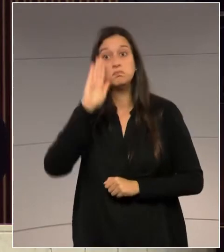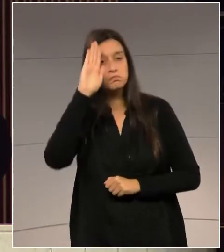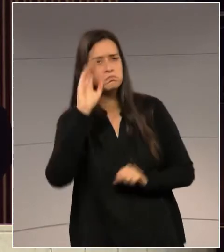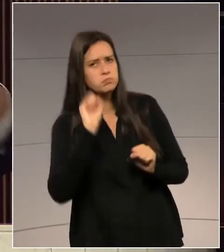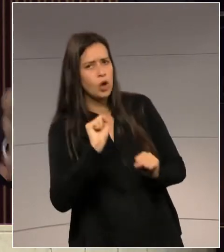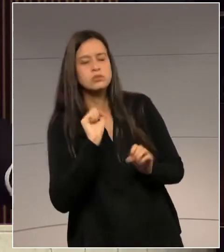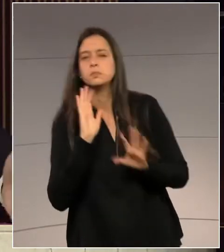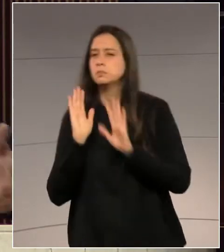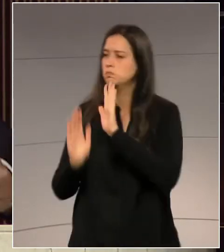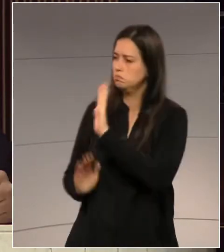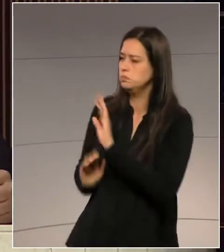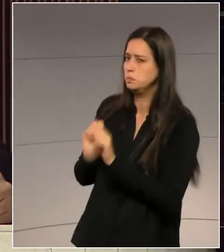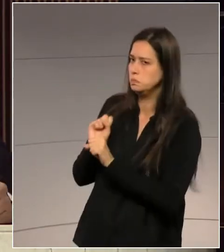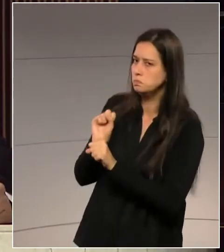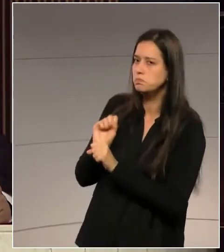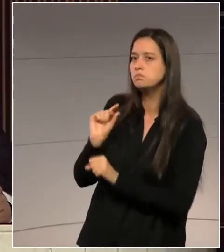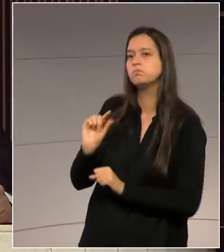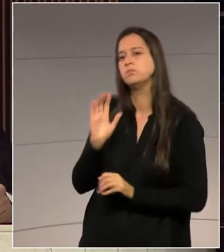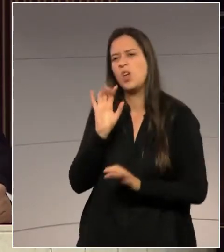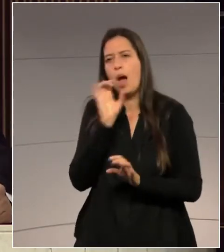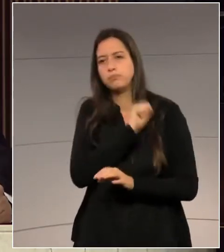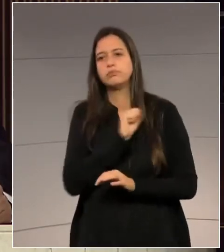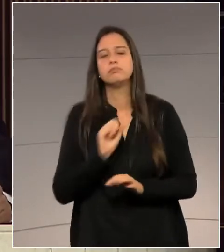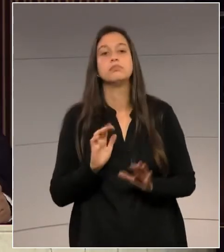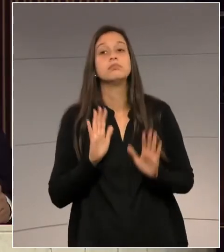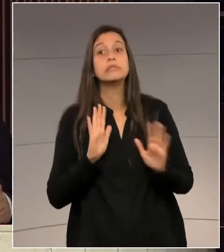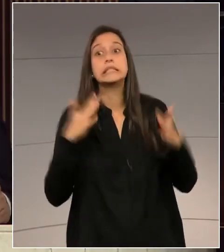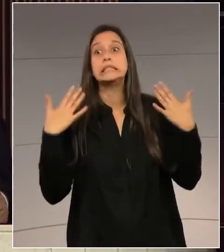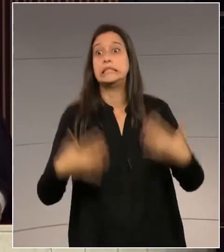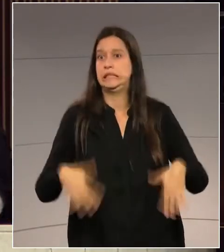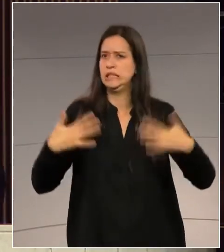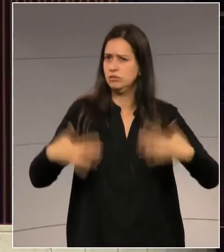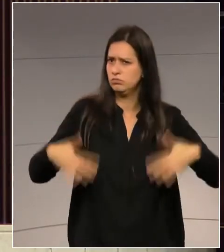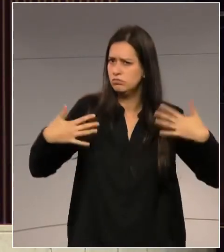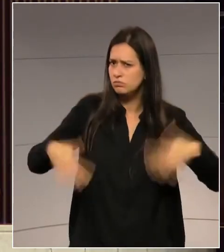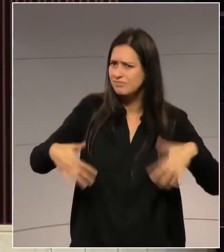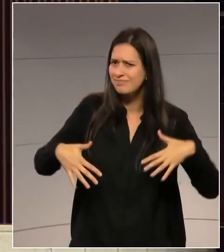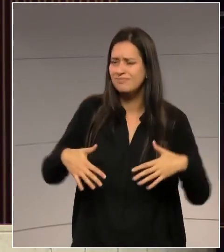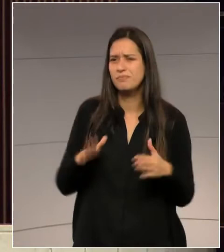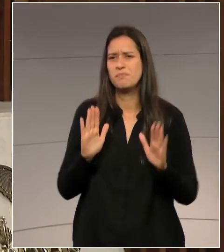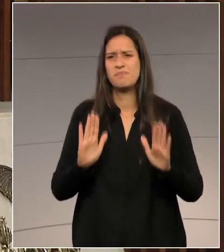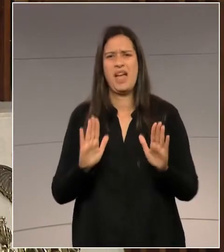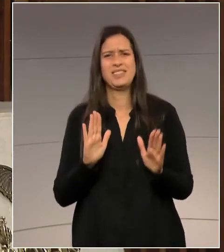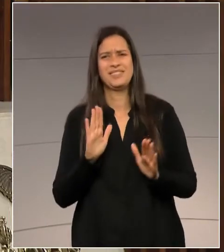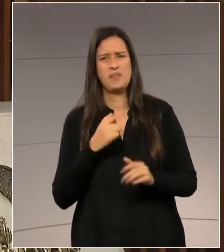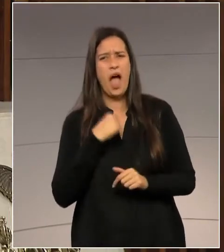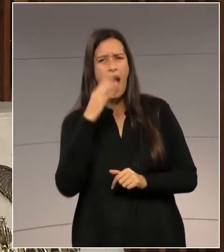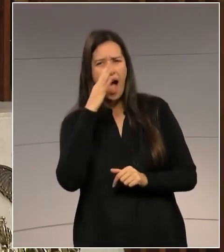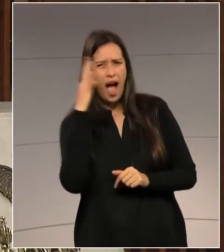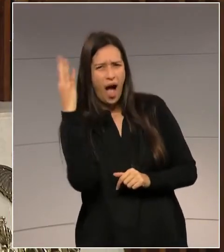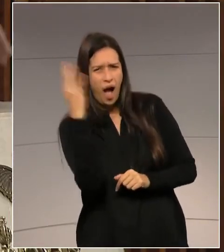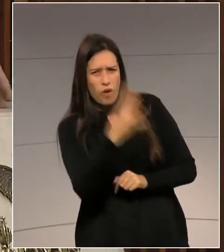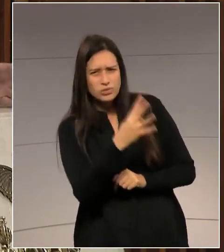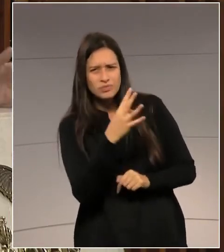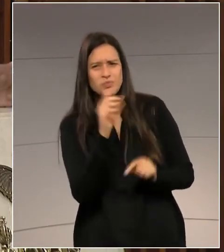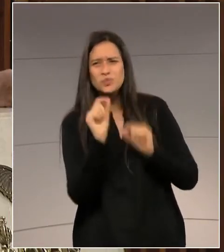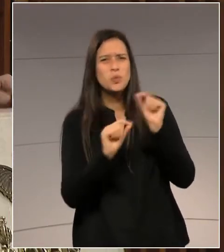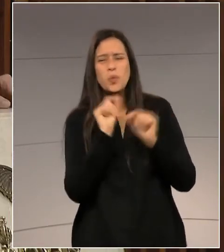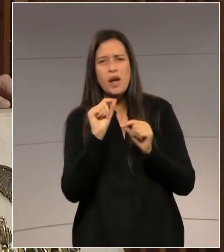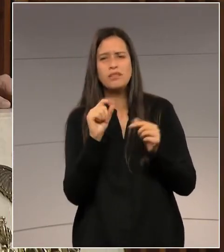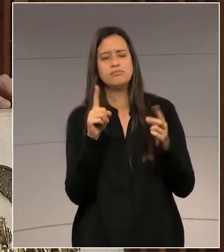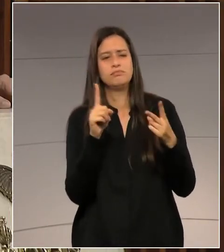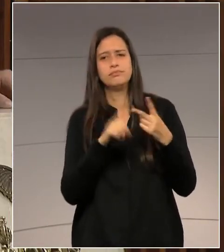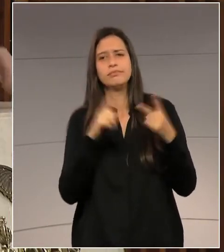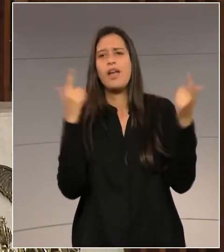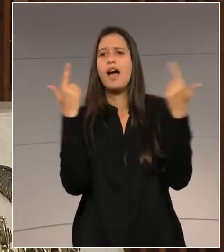que o desespero não se espraia de várias formas e formas de ataque em formas de risada em forma de